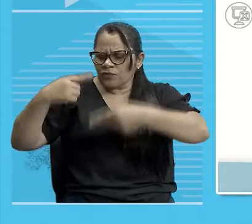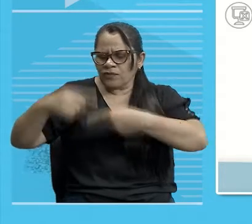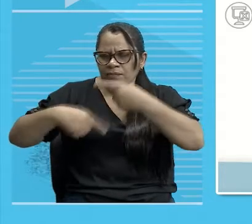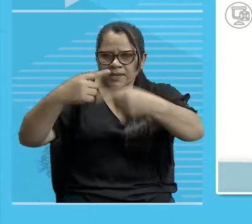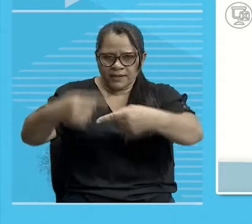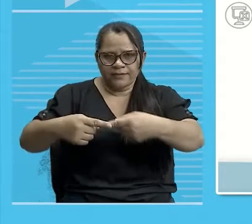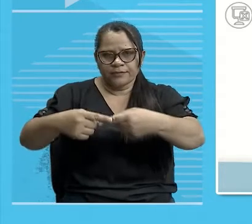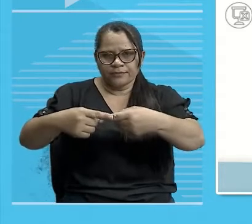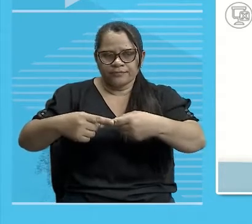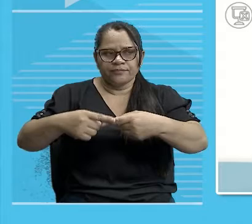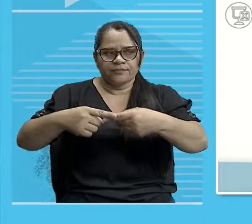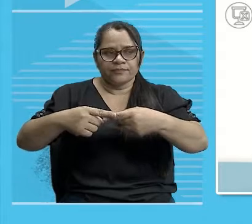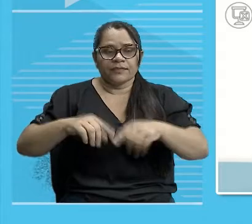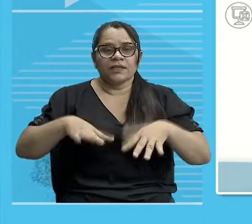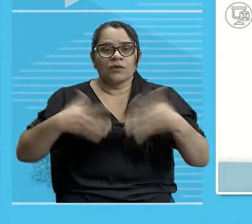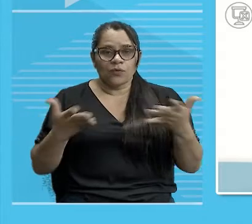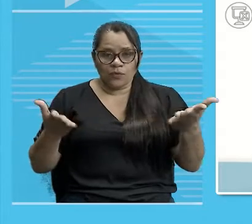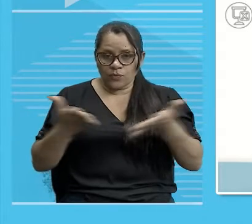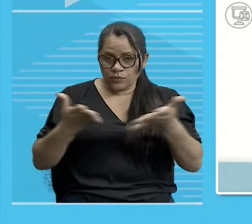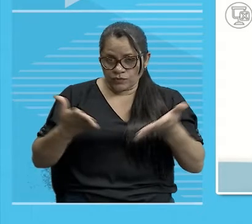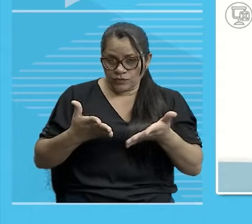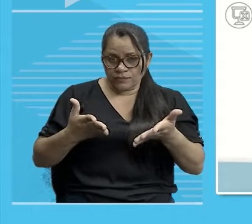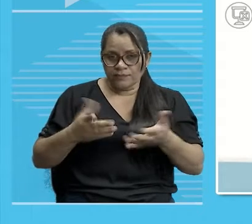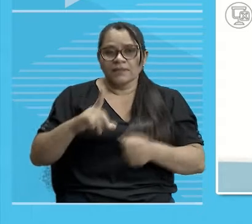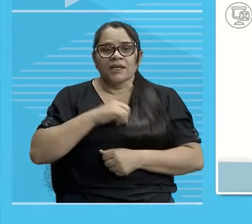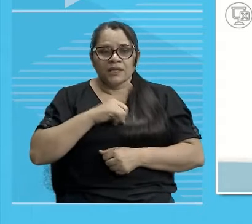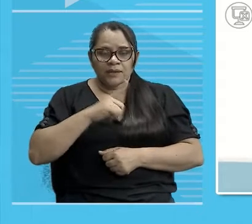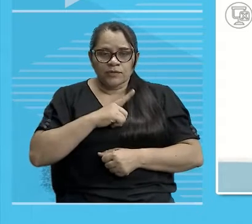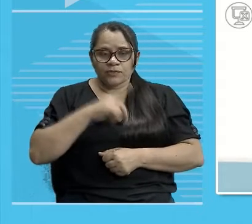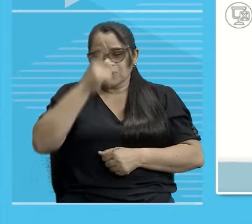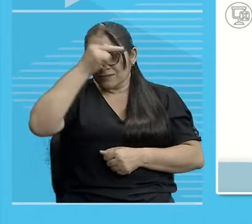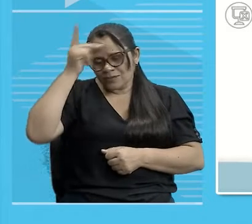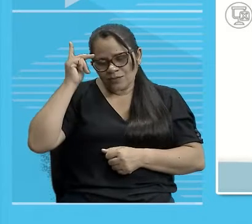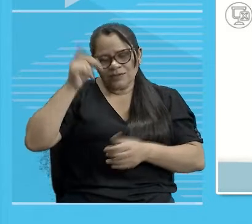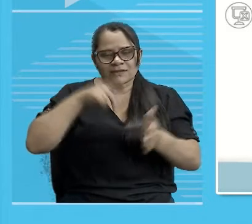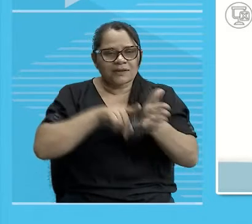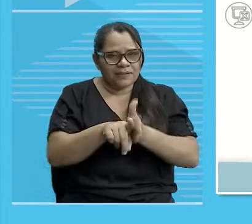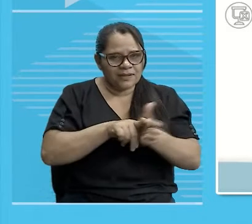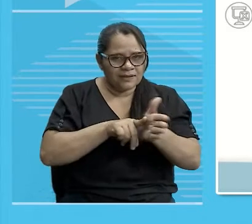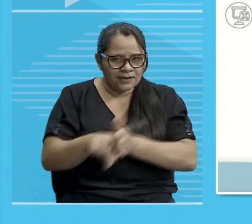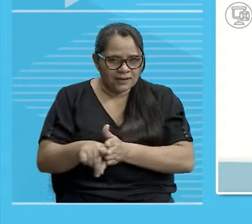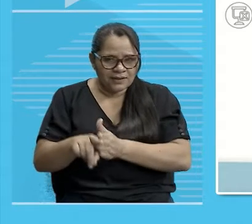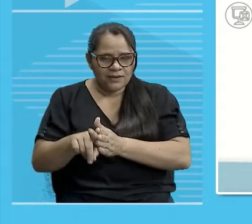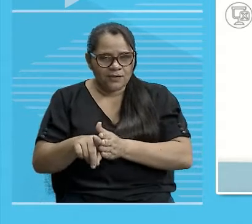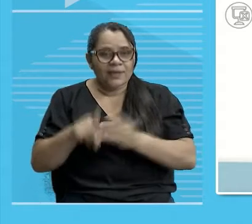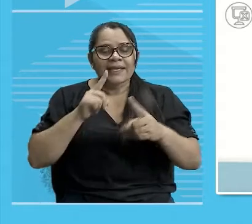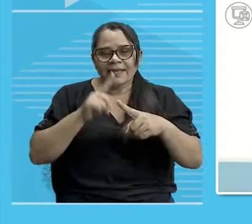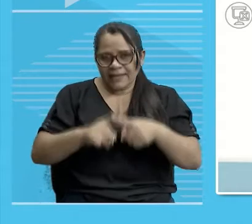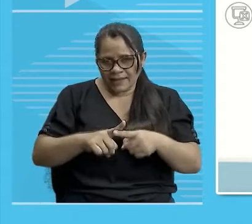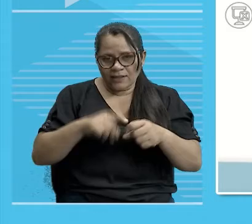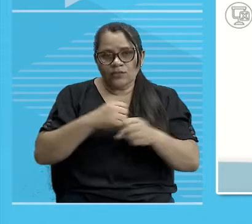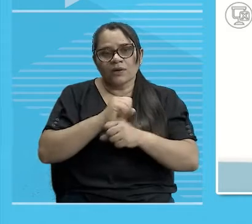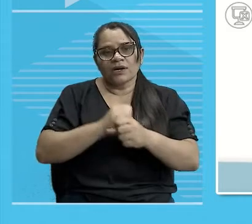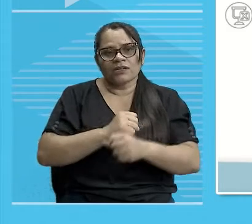temos pesquisadores que afirmam que em 2050 nós teremos uma